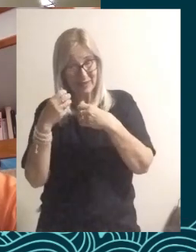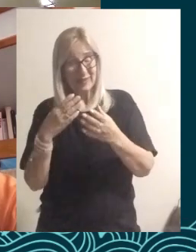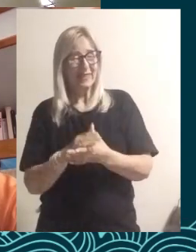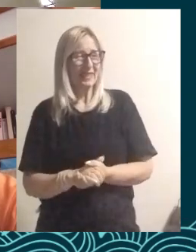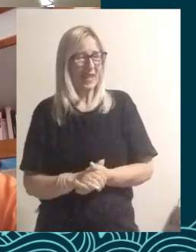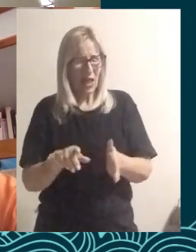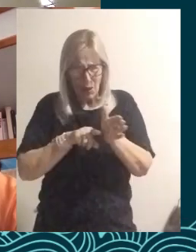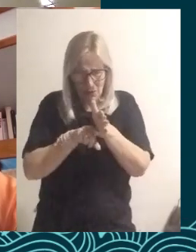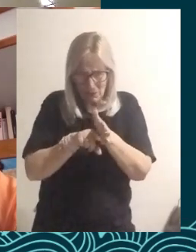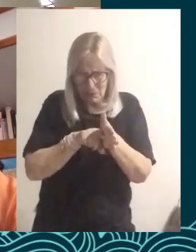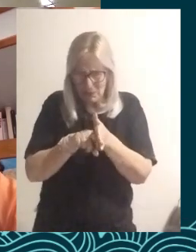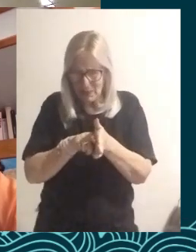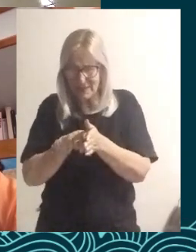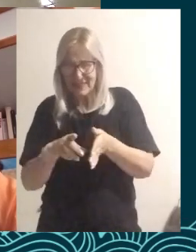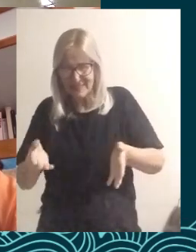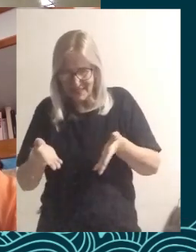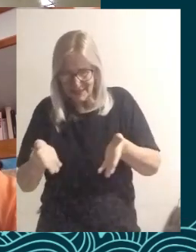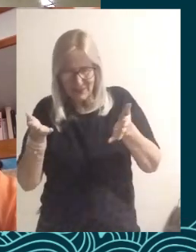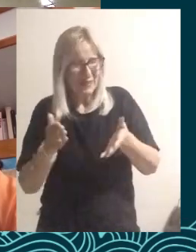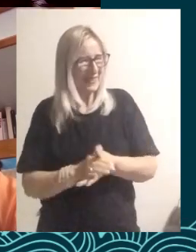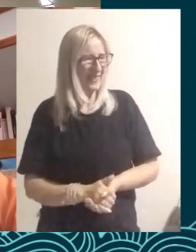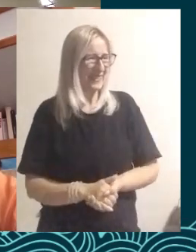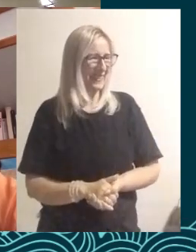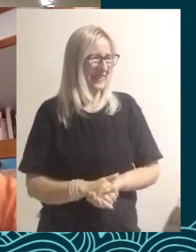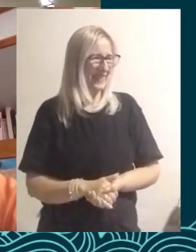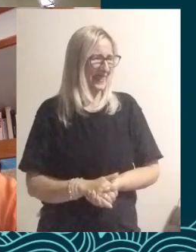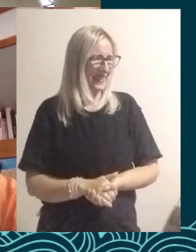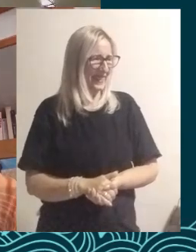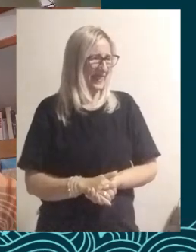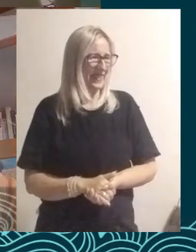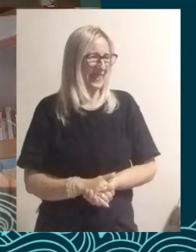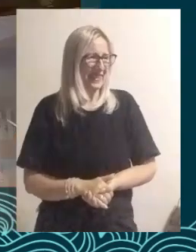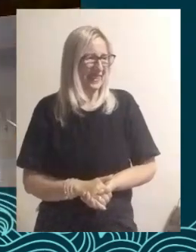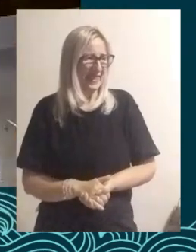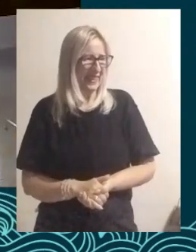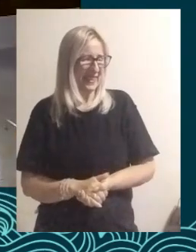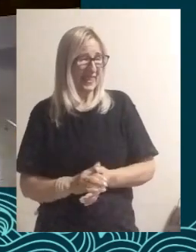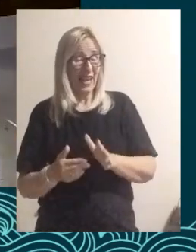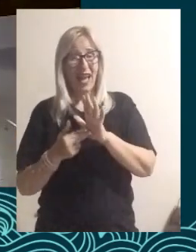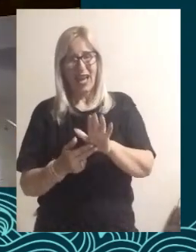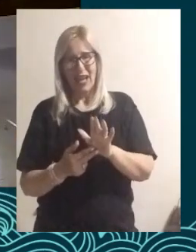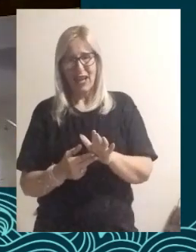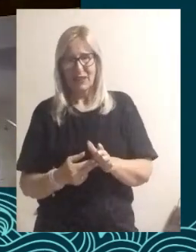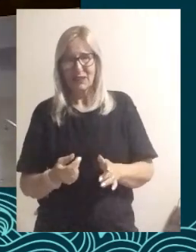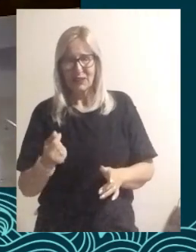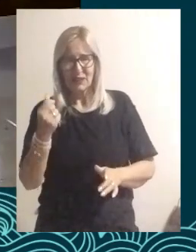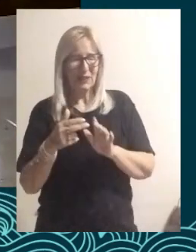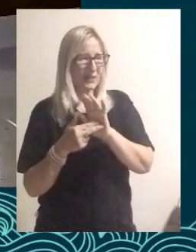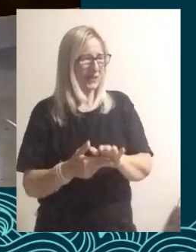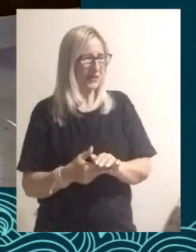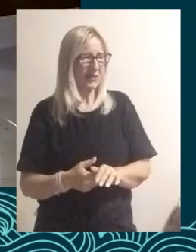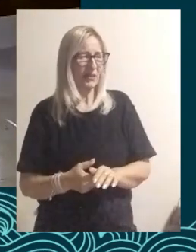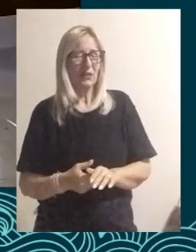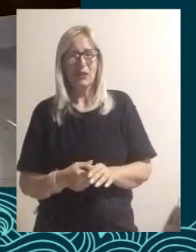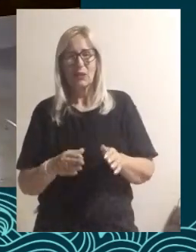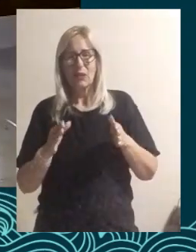os aulinhas. termos, tudo, fez toda uma pesquisa, né? Já estava se empolgando, né? Isso que você fala de privilégio, nós todas